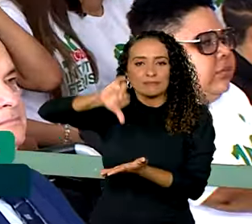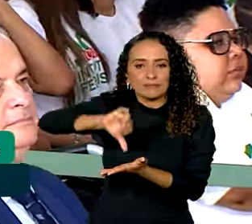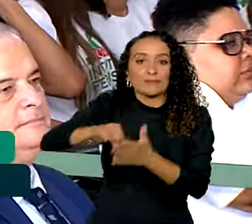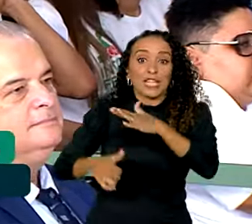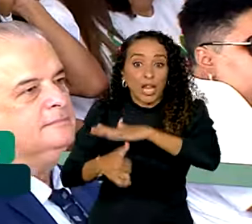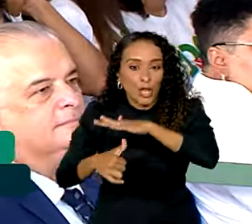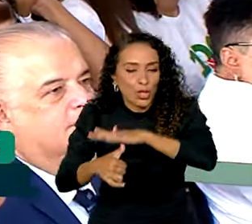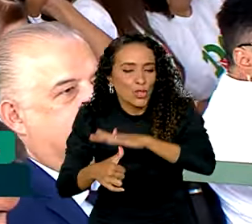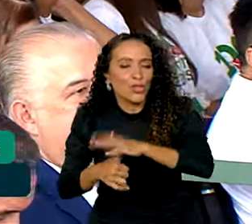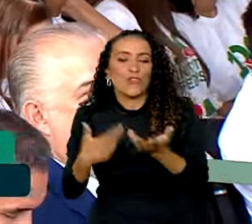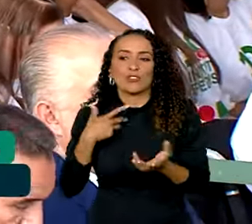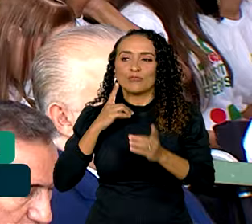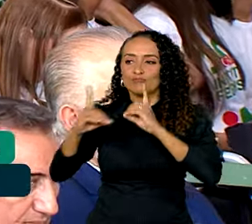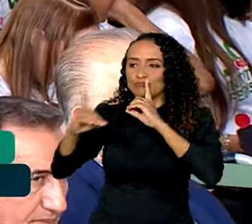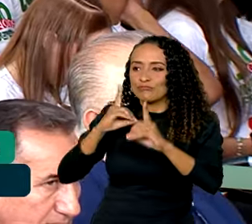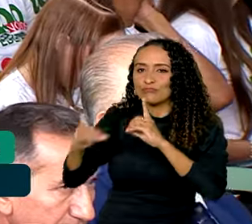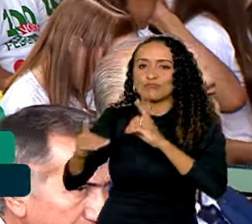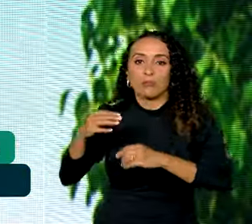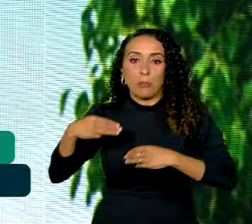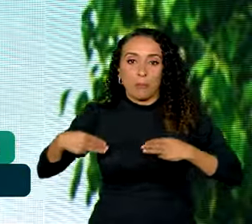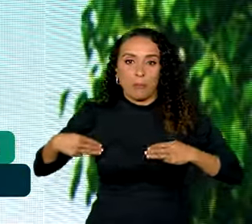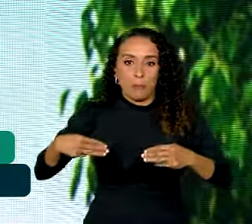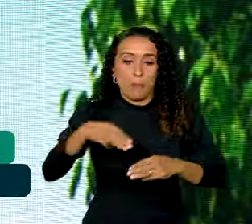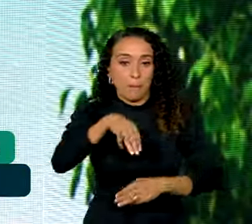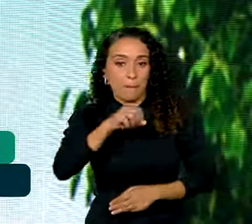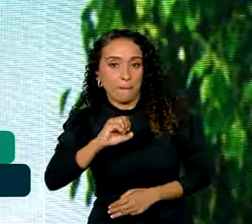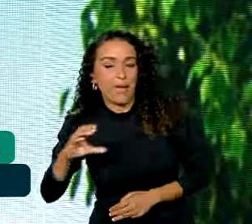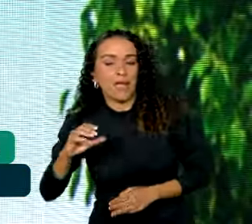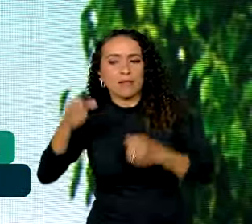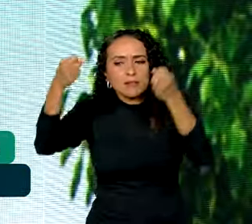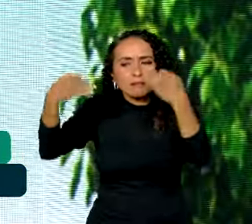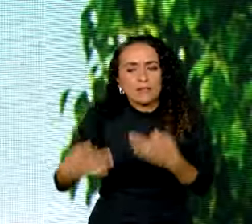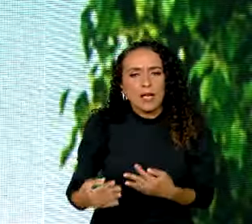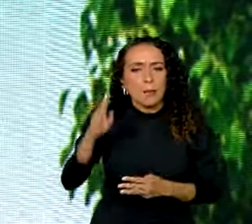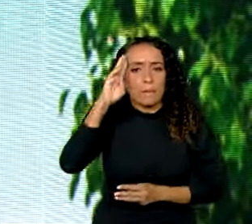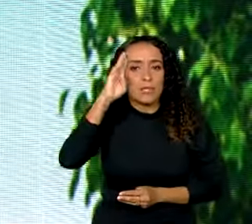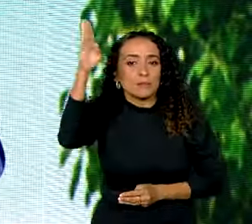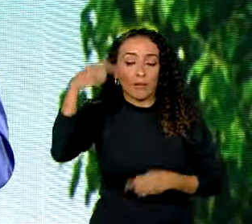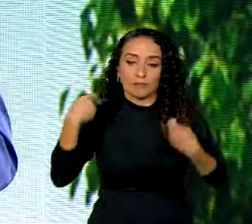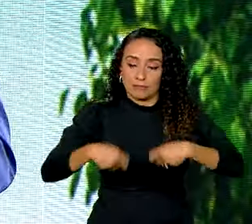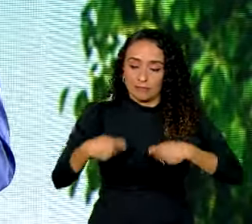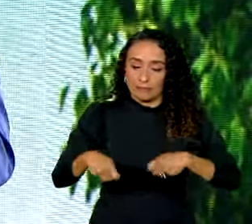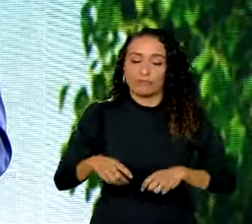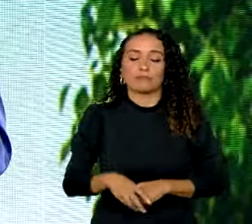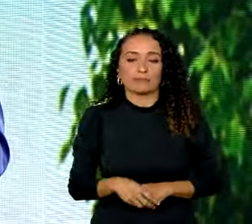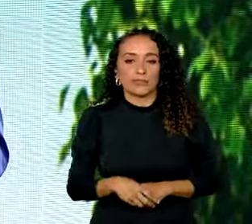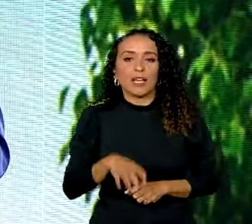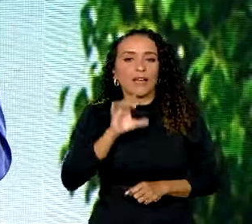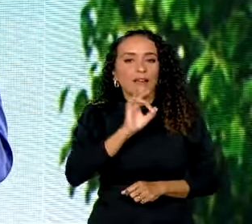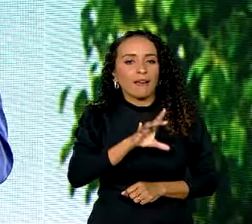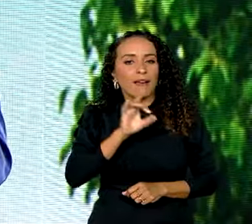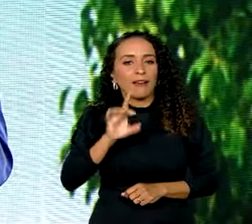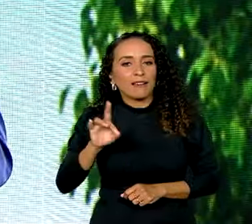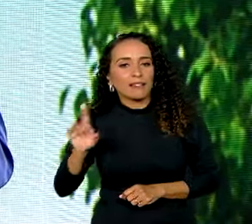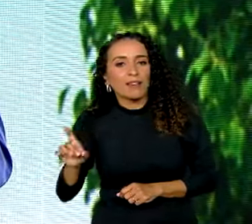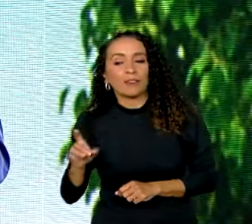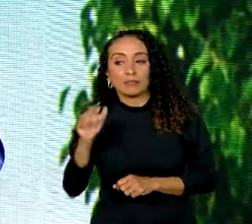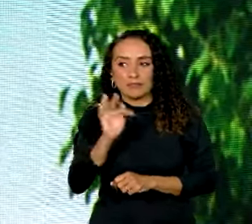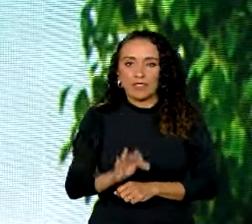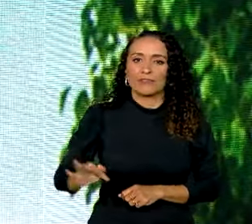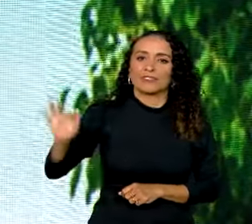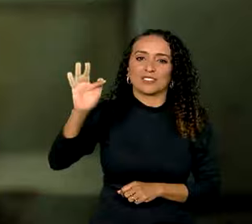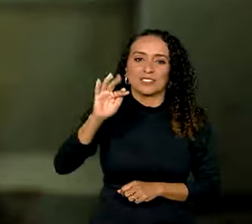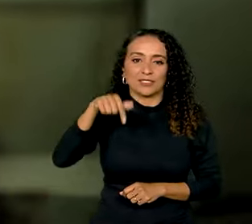Cada reitor está dialogando com o MEC para colocar suas prioridades, as suas necessidades para cada unidade da